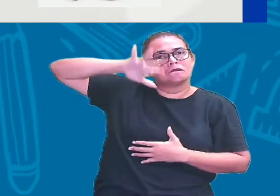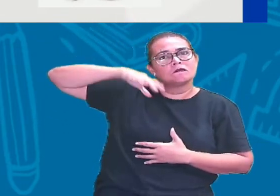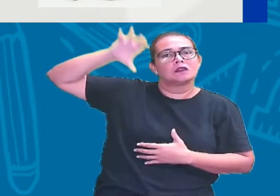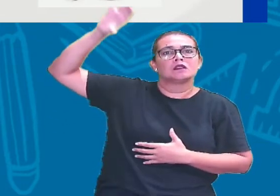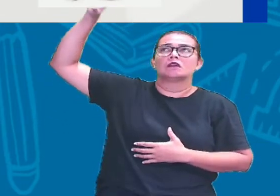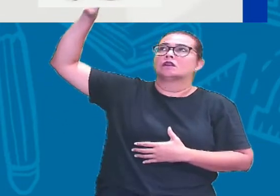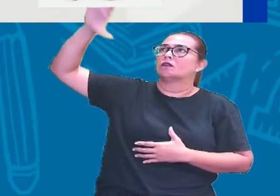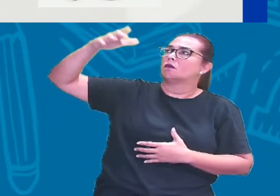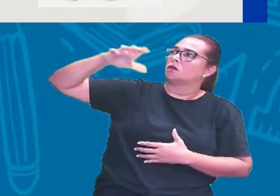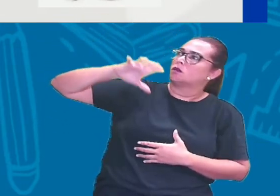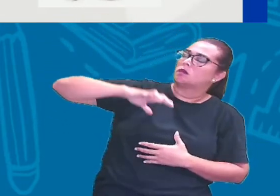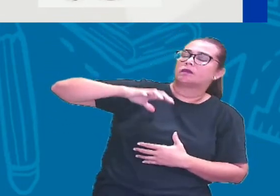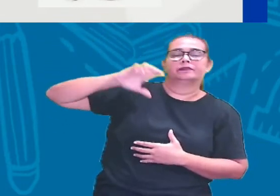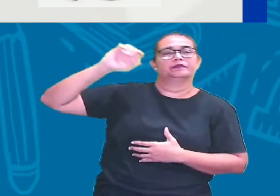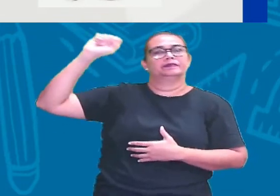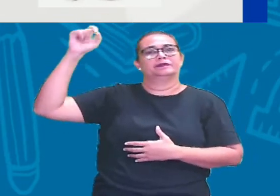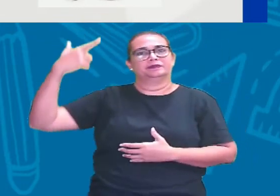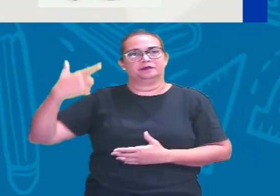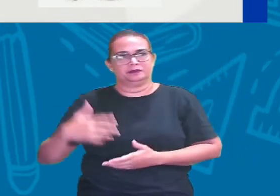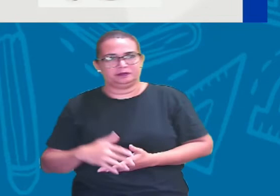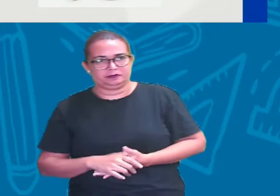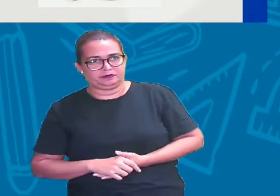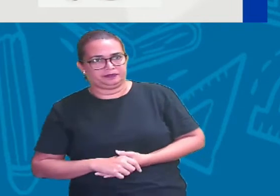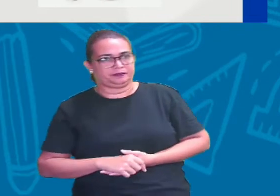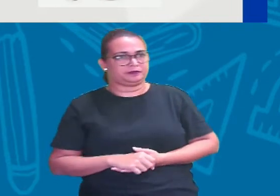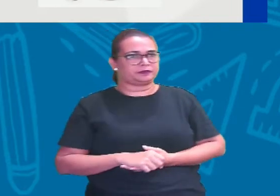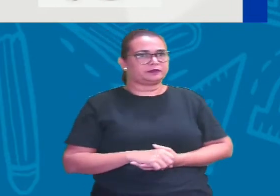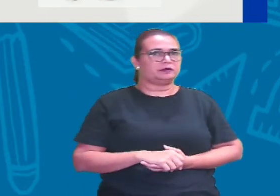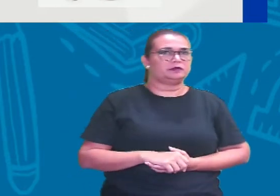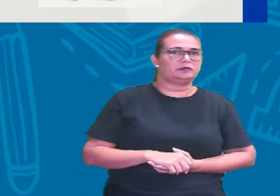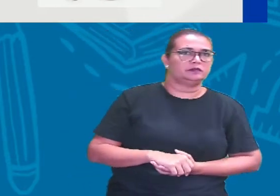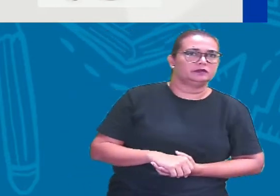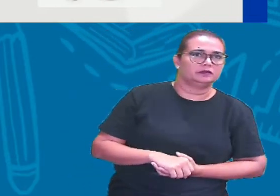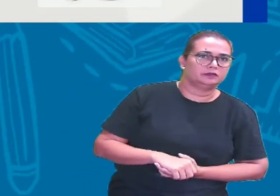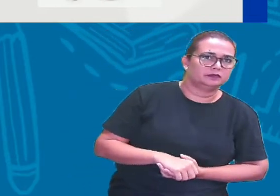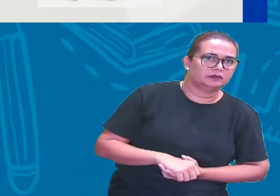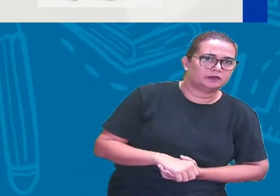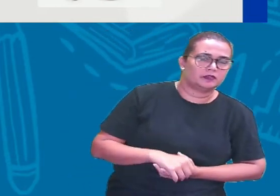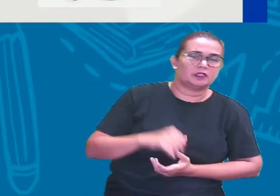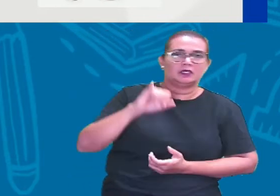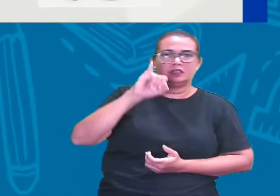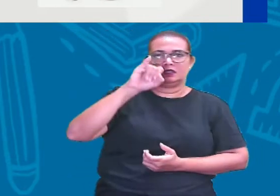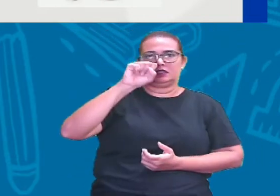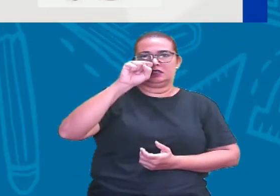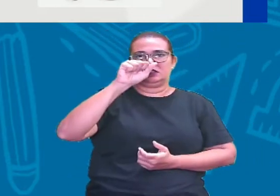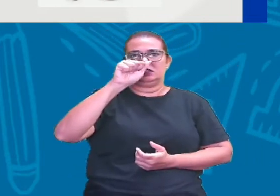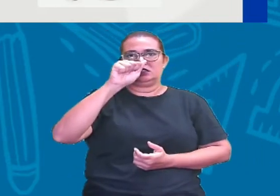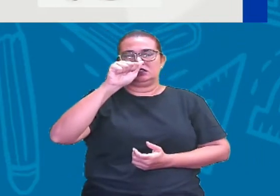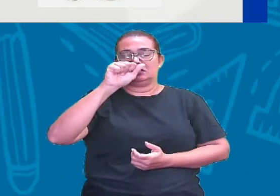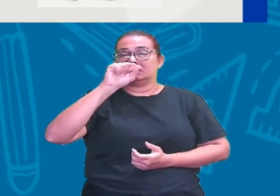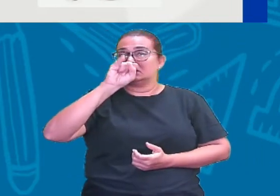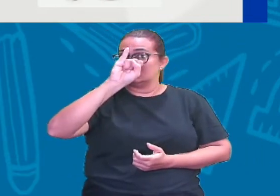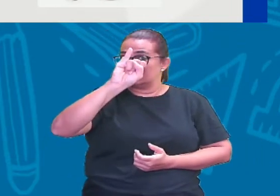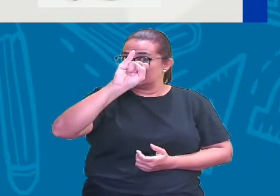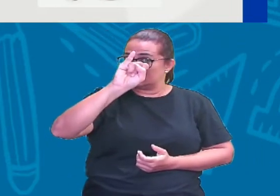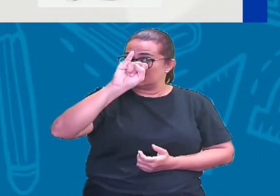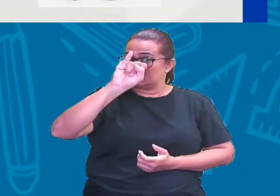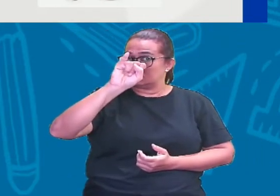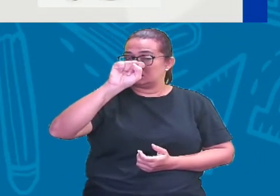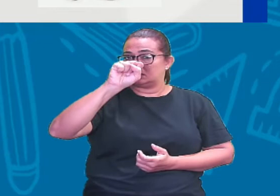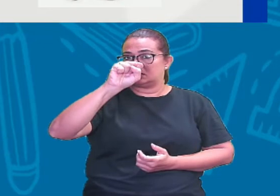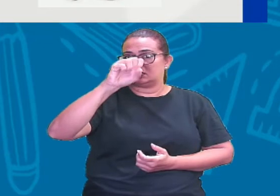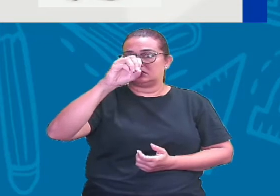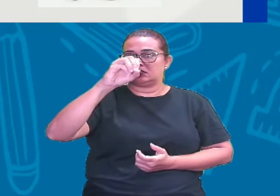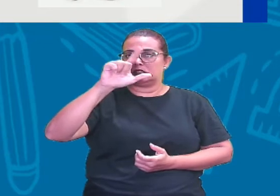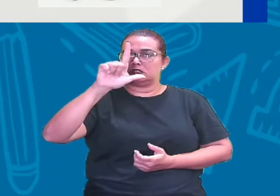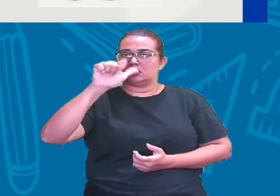é o que determina a rapidez com que um material se aquece, tá? Determina se esse material é